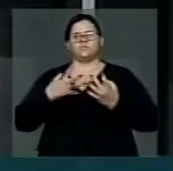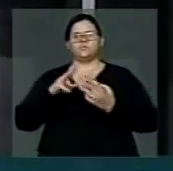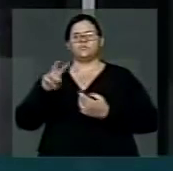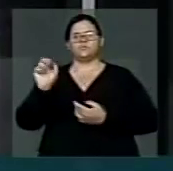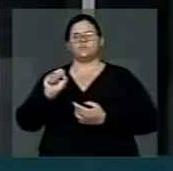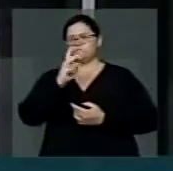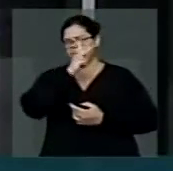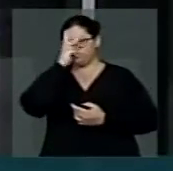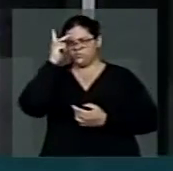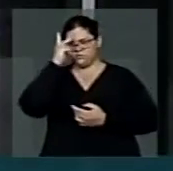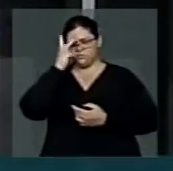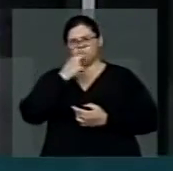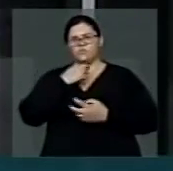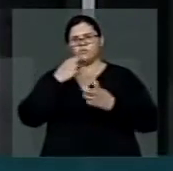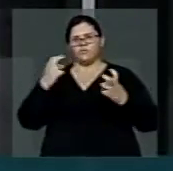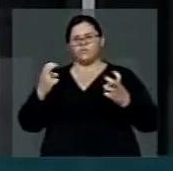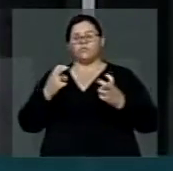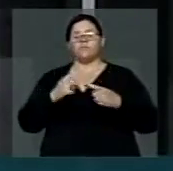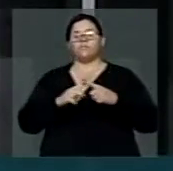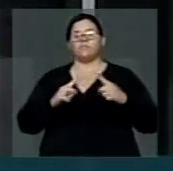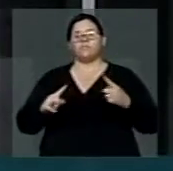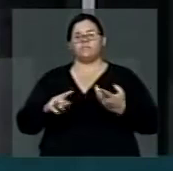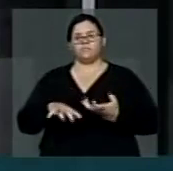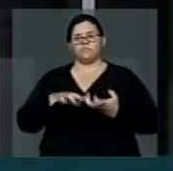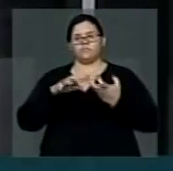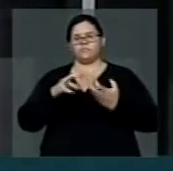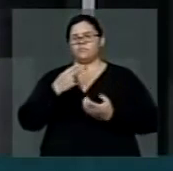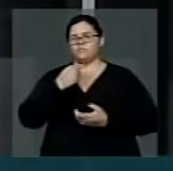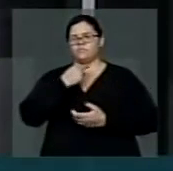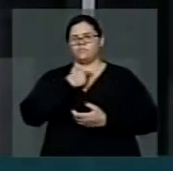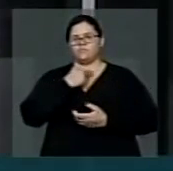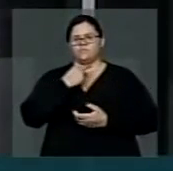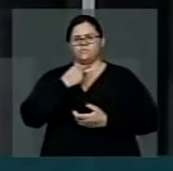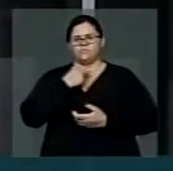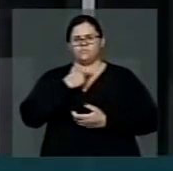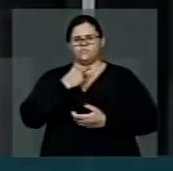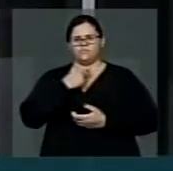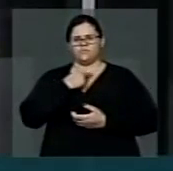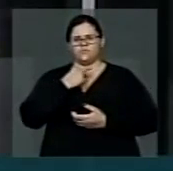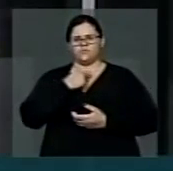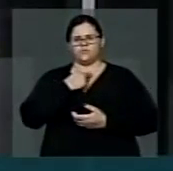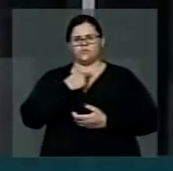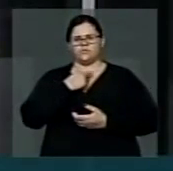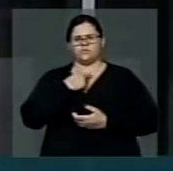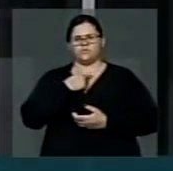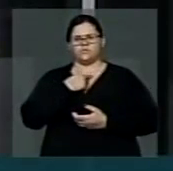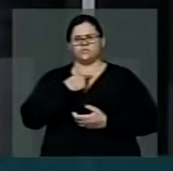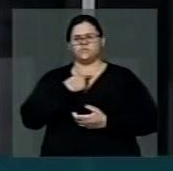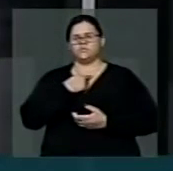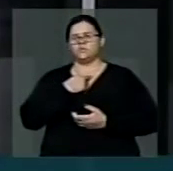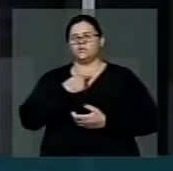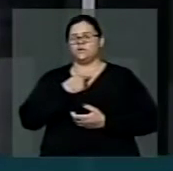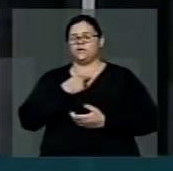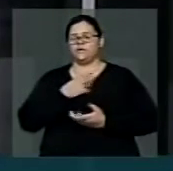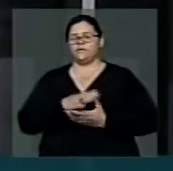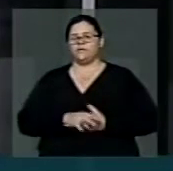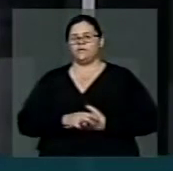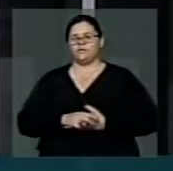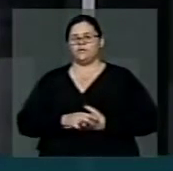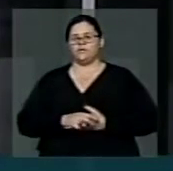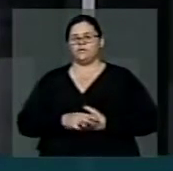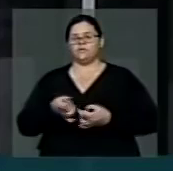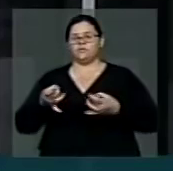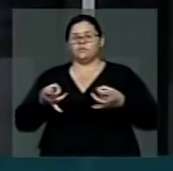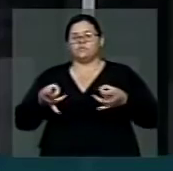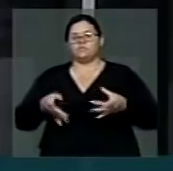vozes. Contudo, o parlamento não pode abdicar da representatividade essencial que a Constituição lhe